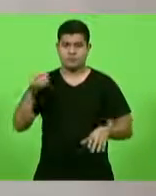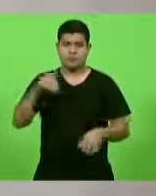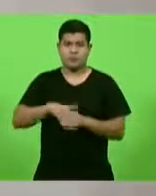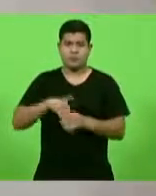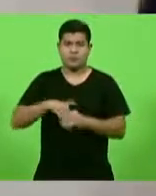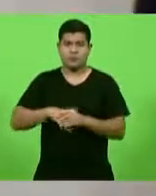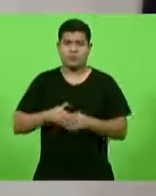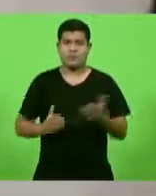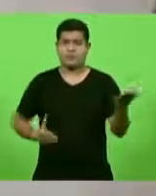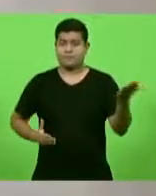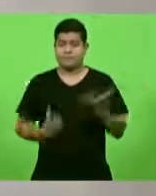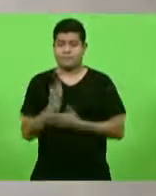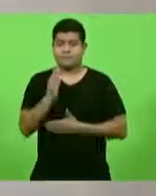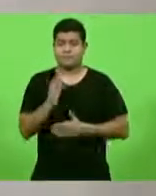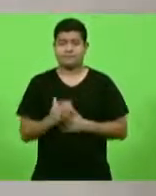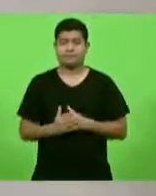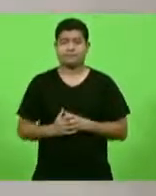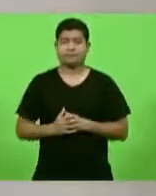Aprovado.